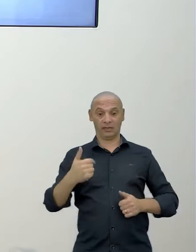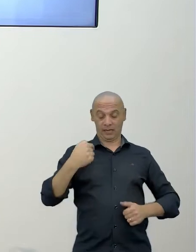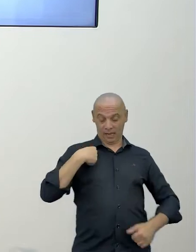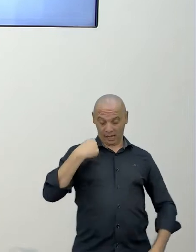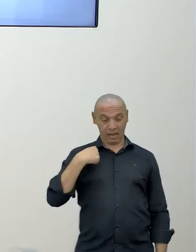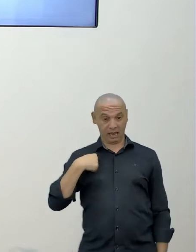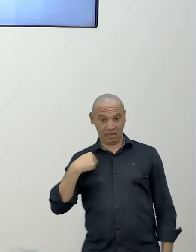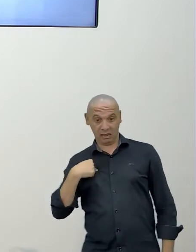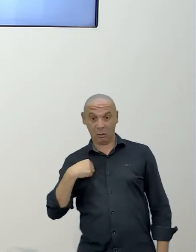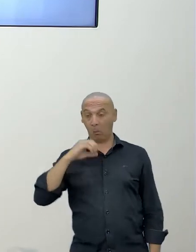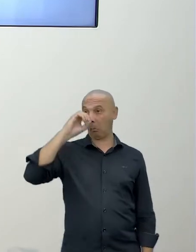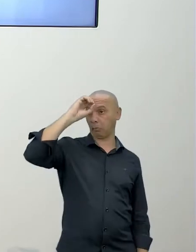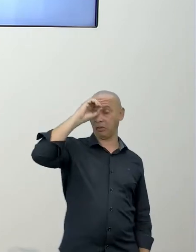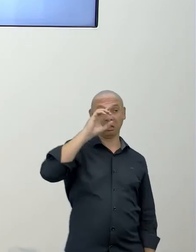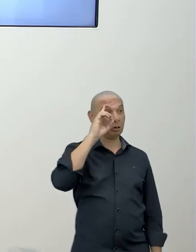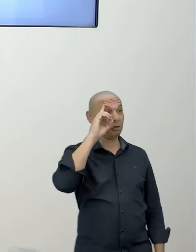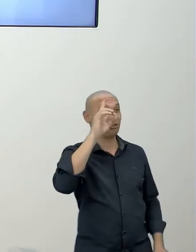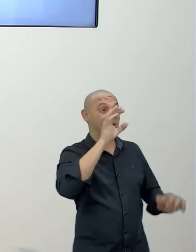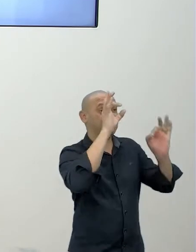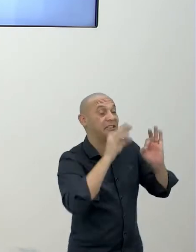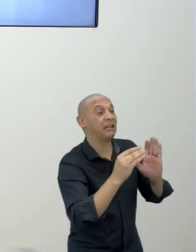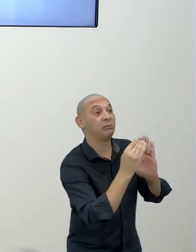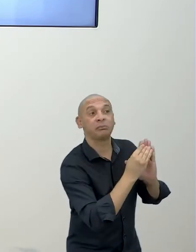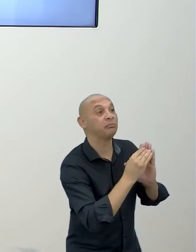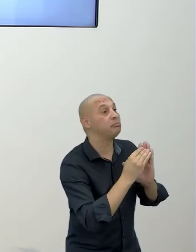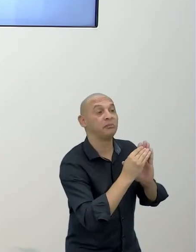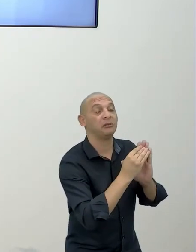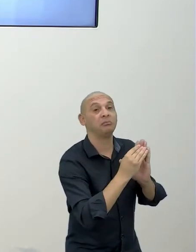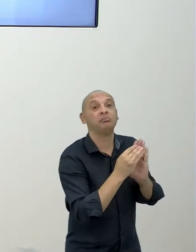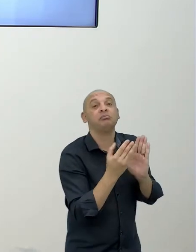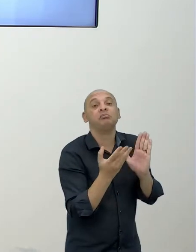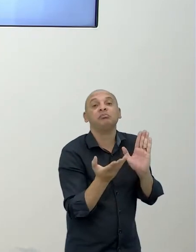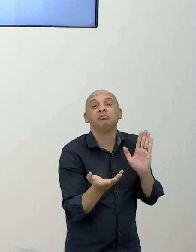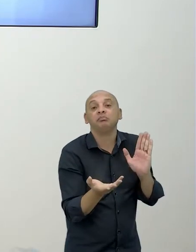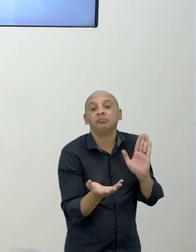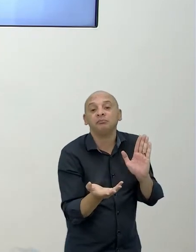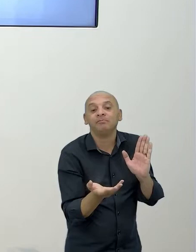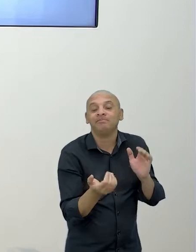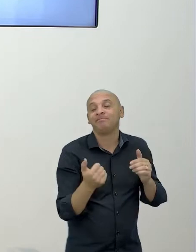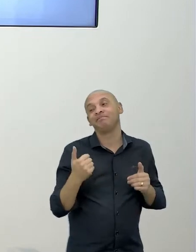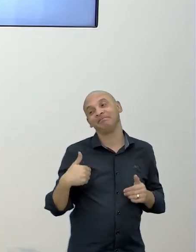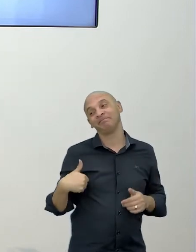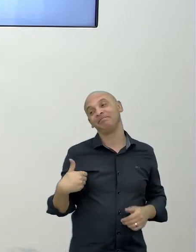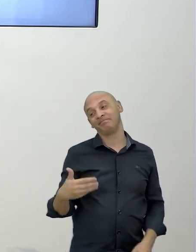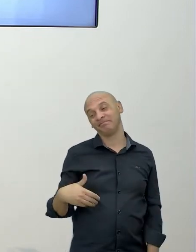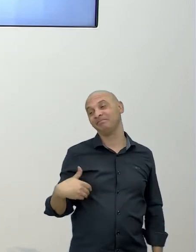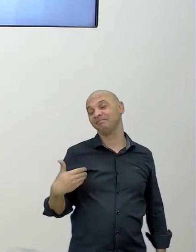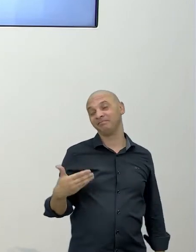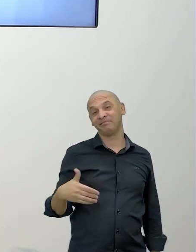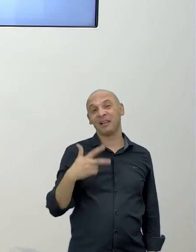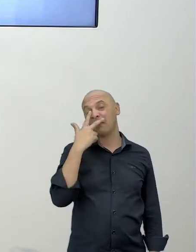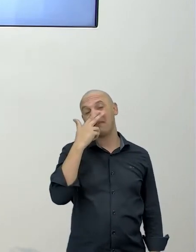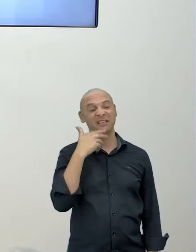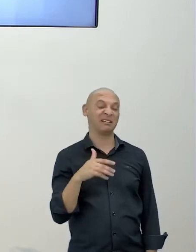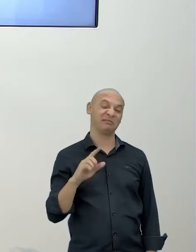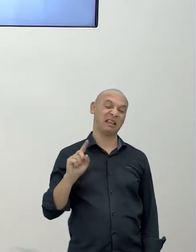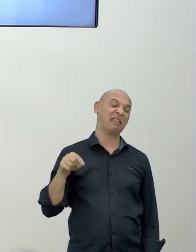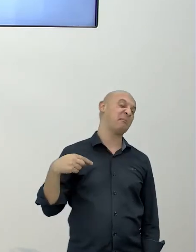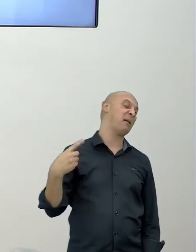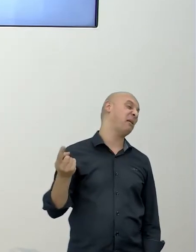ser que vai... Às vezes eu tô te julgando, mas você é uma pessoa super organizada. Mas se você é que nem eu, se ninguém estabelece uma data, fala